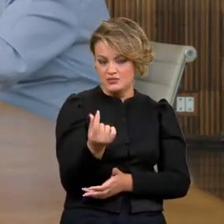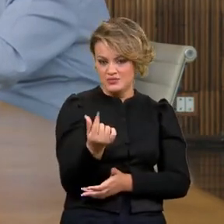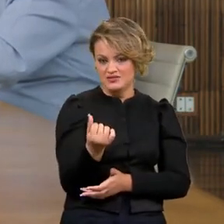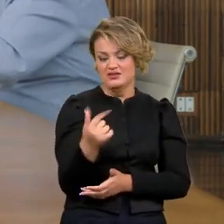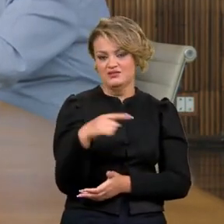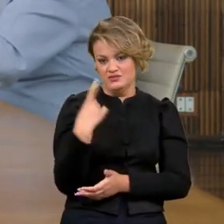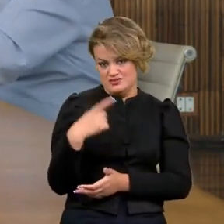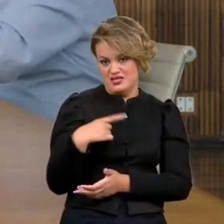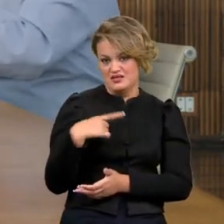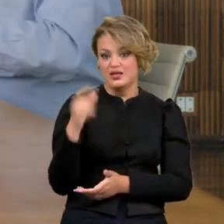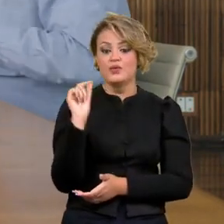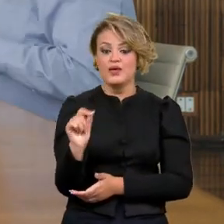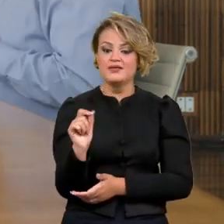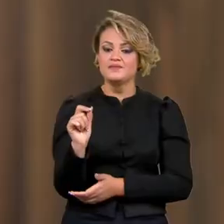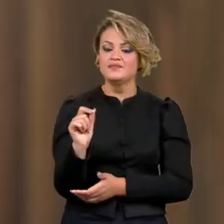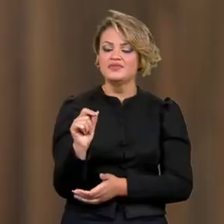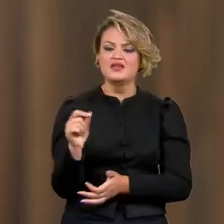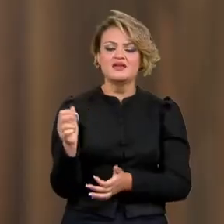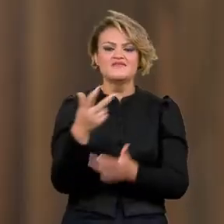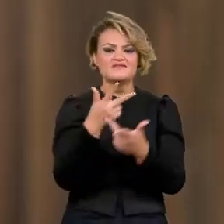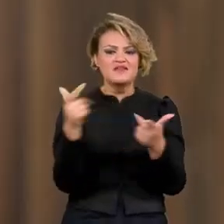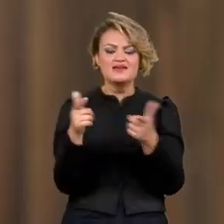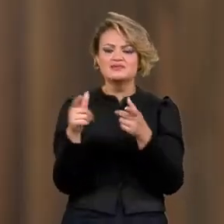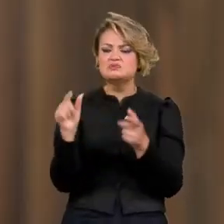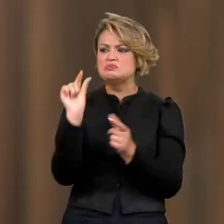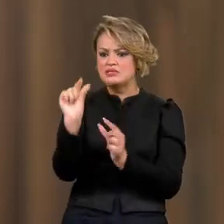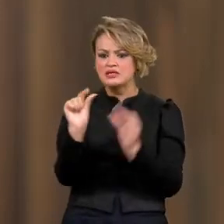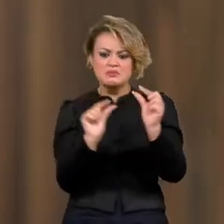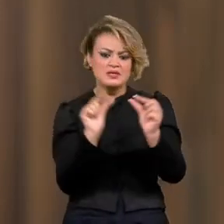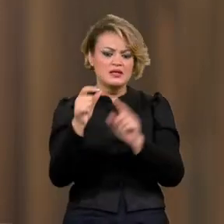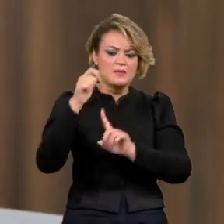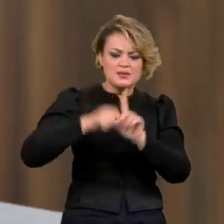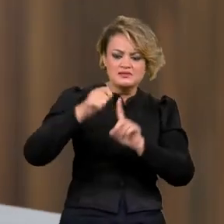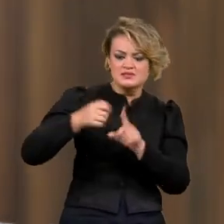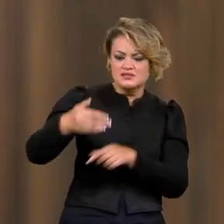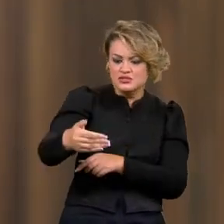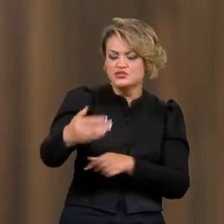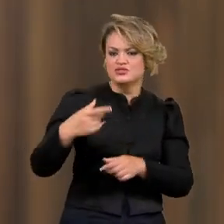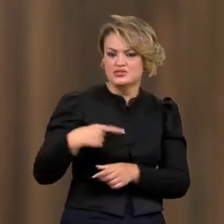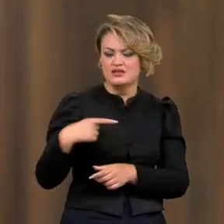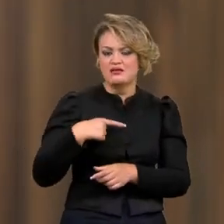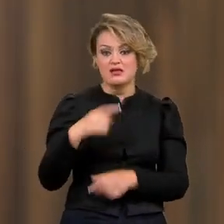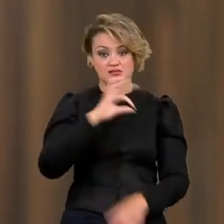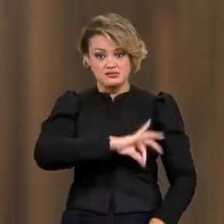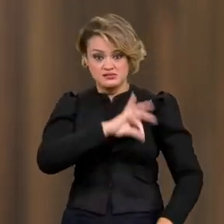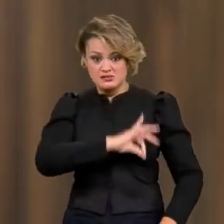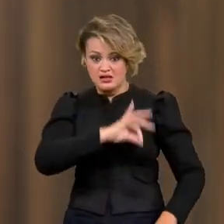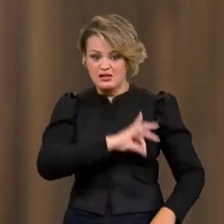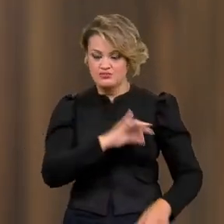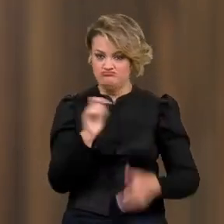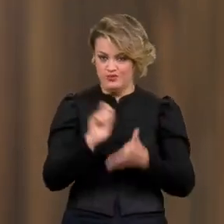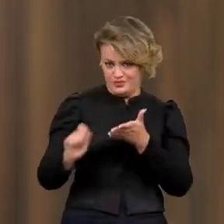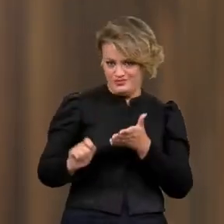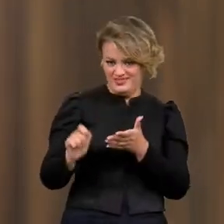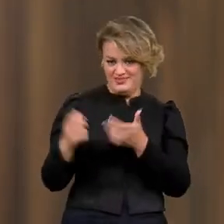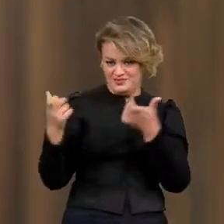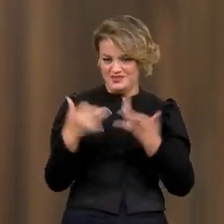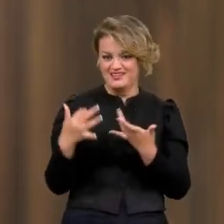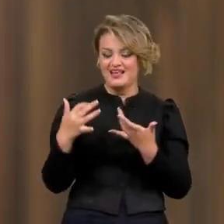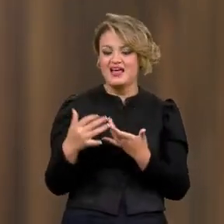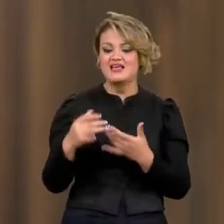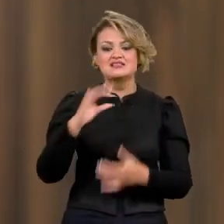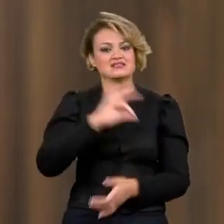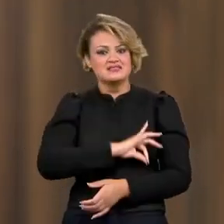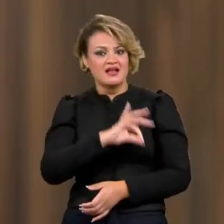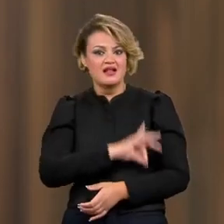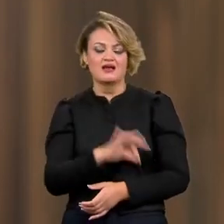pequenas coisas que ao longo desses meses a gente foi né o salário mínimo tá até anotei aqui porque é muita coisa gente sábado mínimo aumento real né a